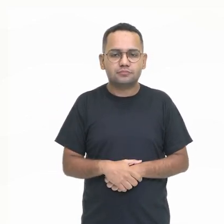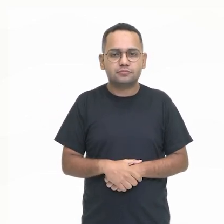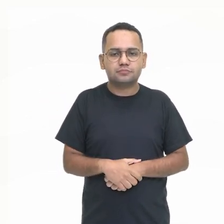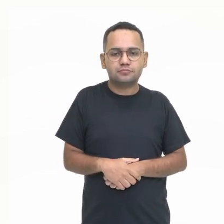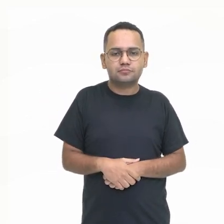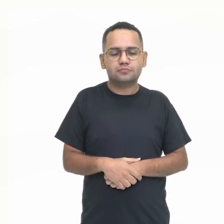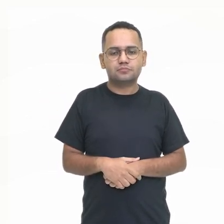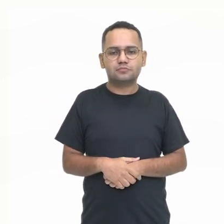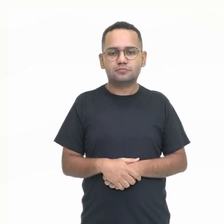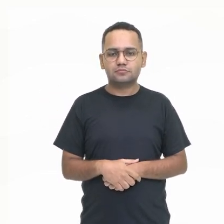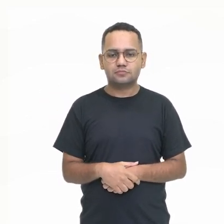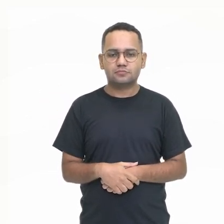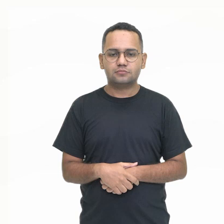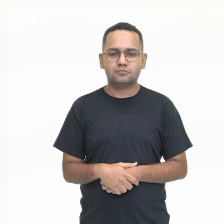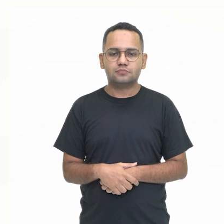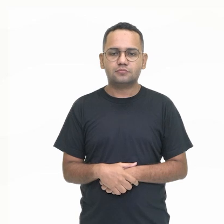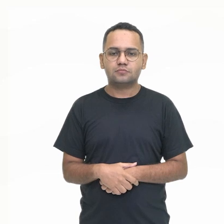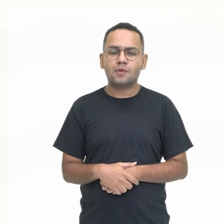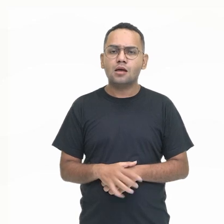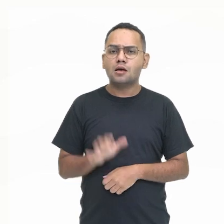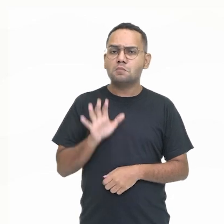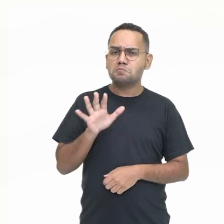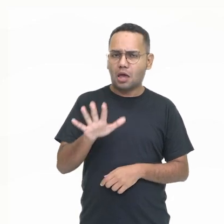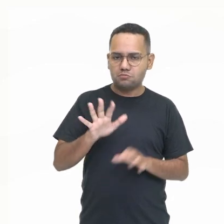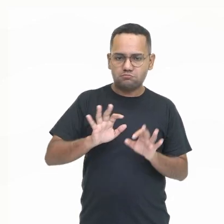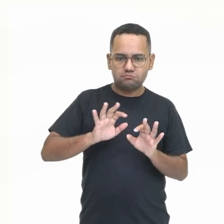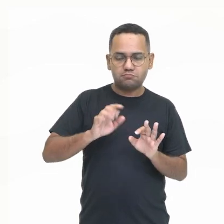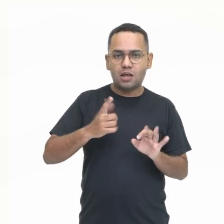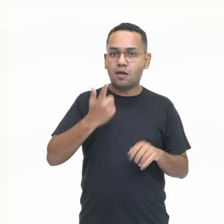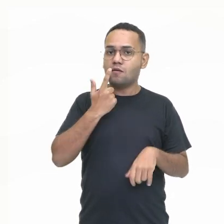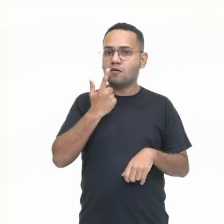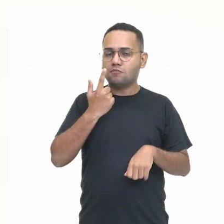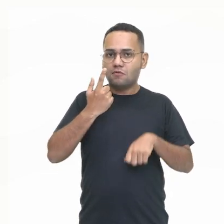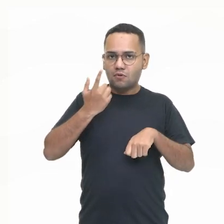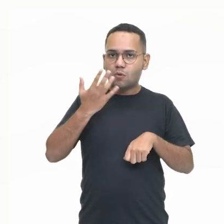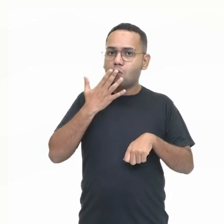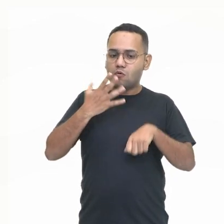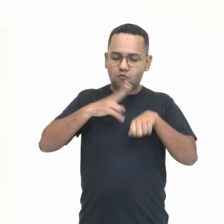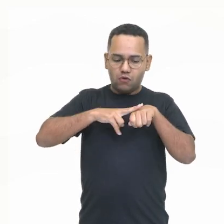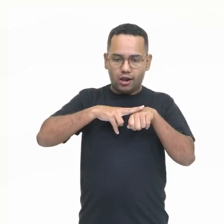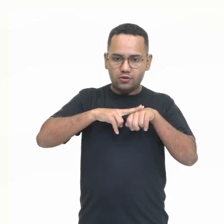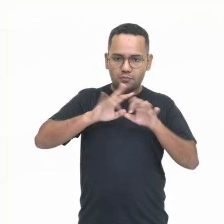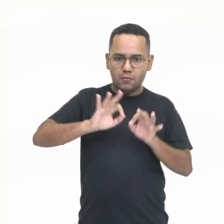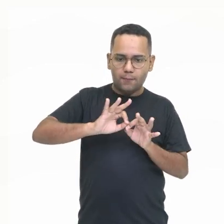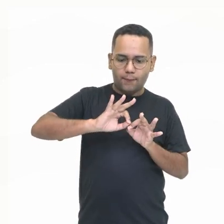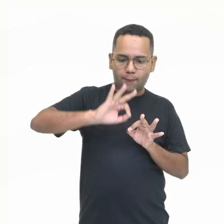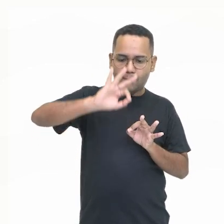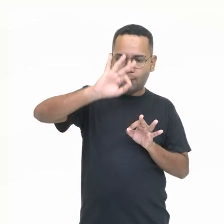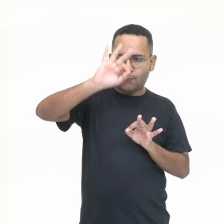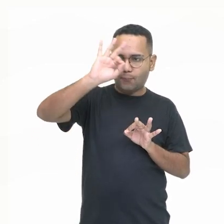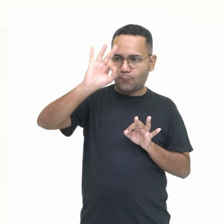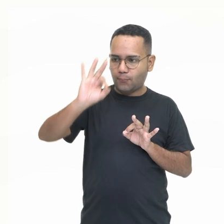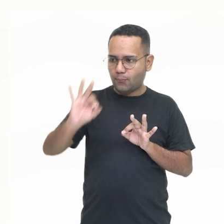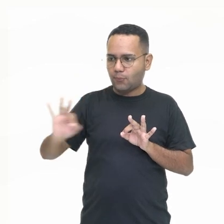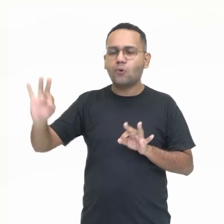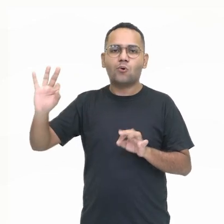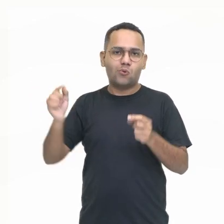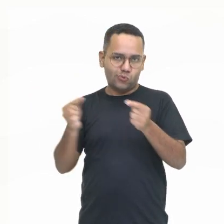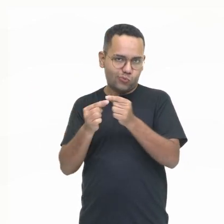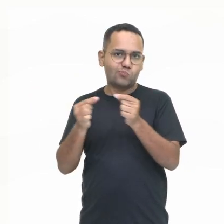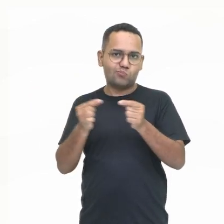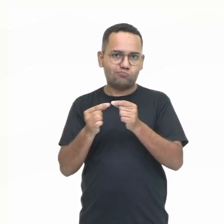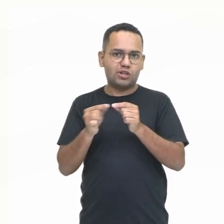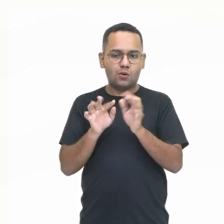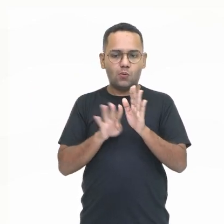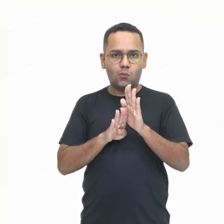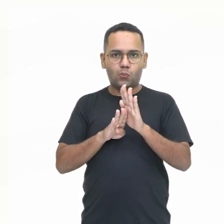que nesse intervalo do ponto A até o ponto B, ó, nós podemos dizer que esse gráfico, essa função, ela é crescente, porque para todos os